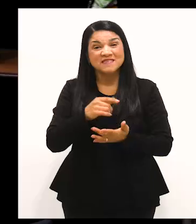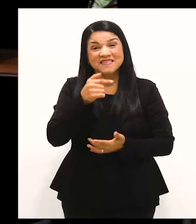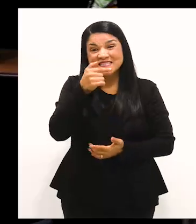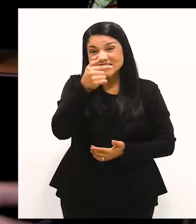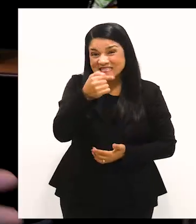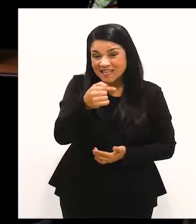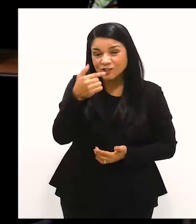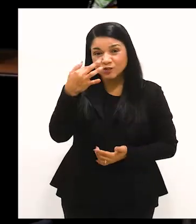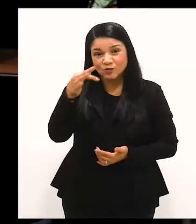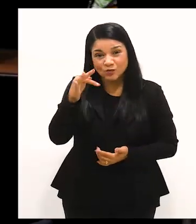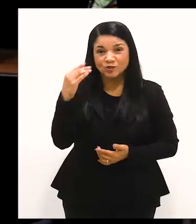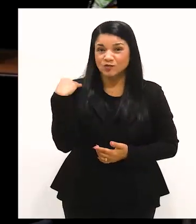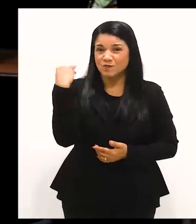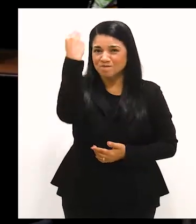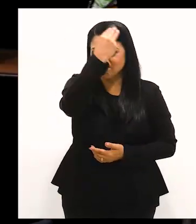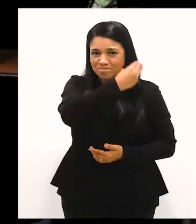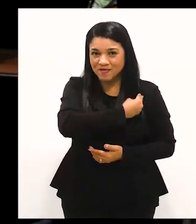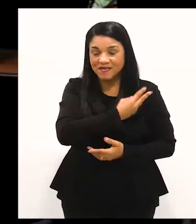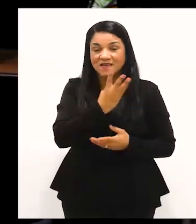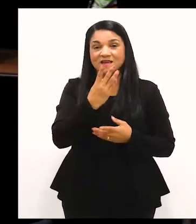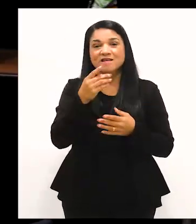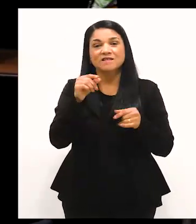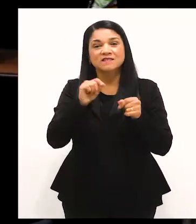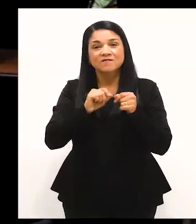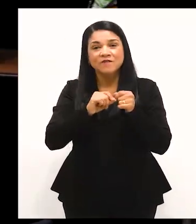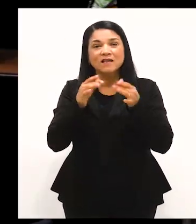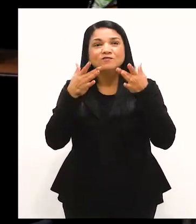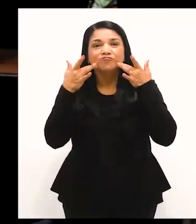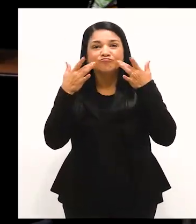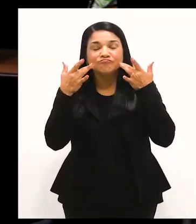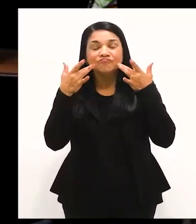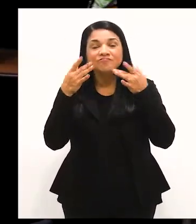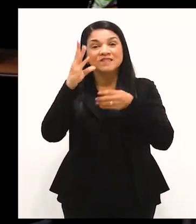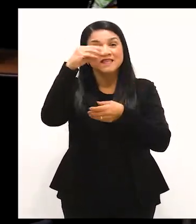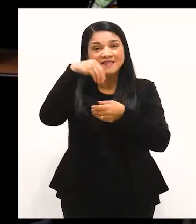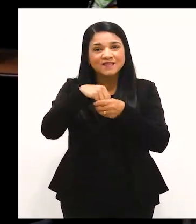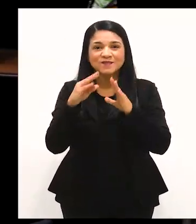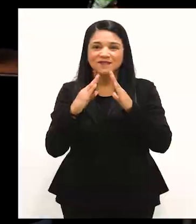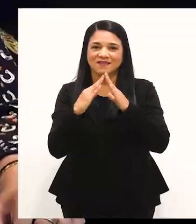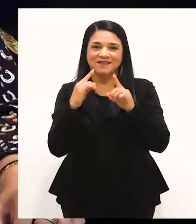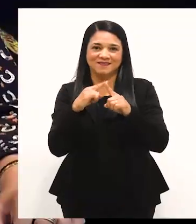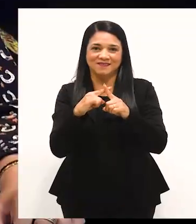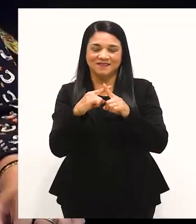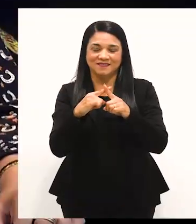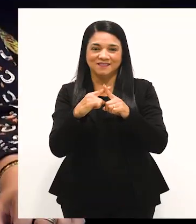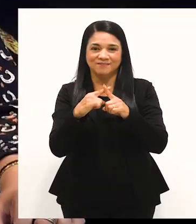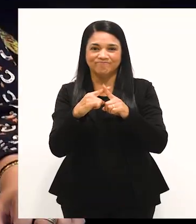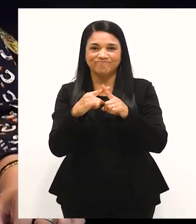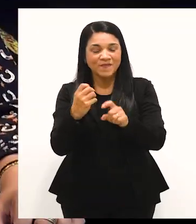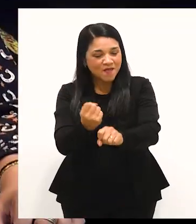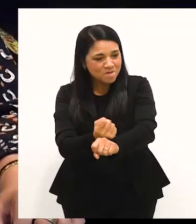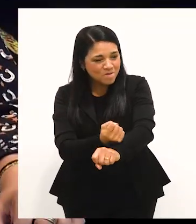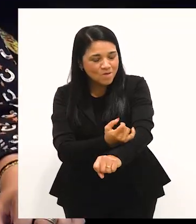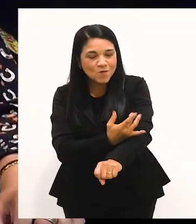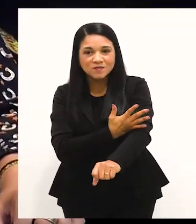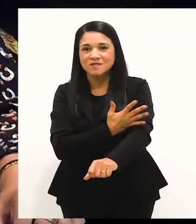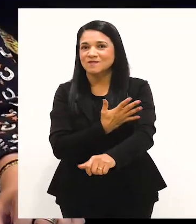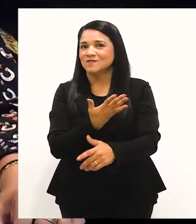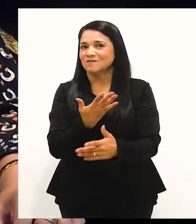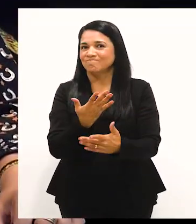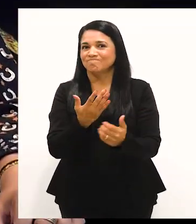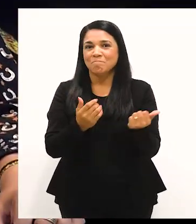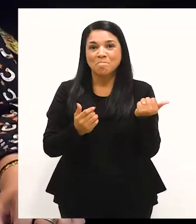bonita, mas a Sete Dores é porque geralmente era realizada dentro das igrejas, né? Então eu acho que